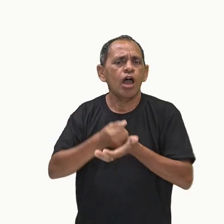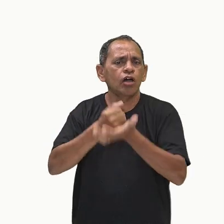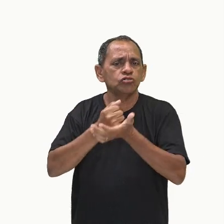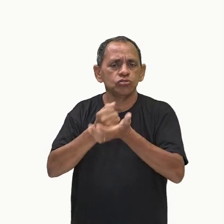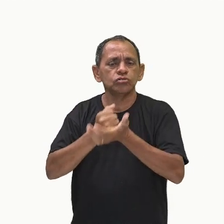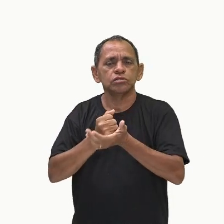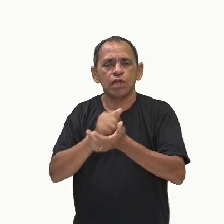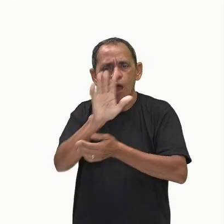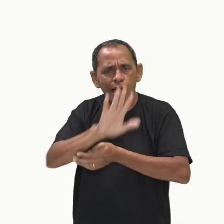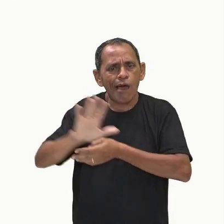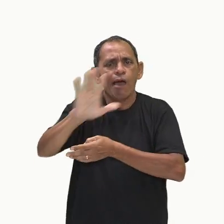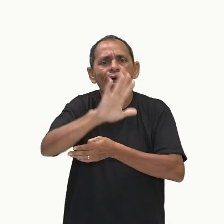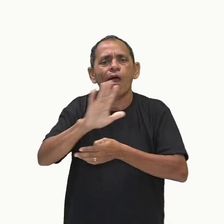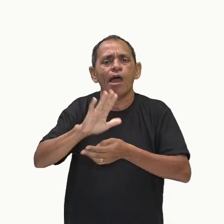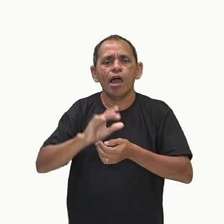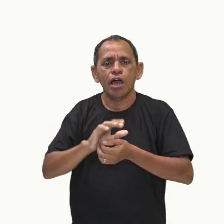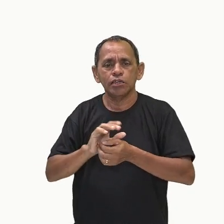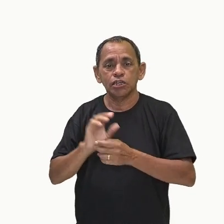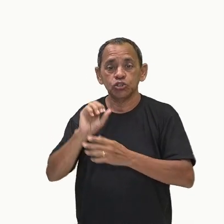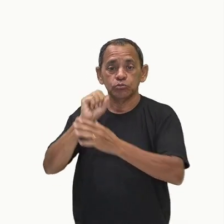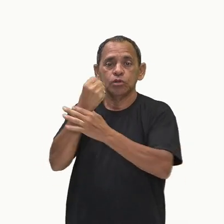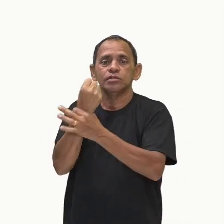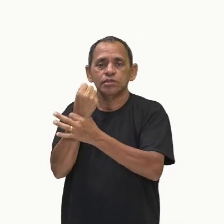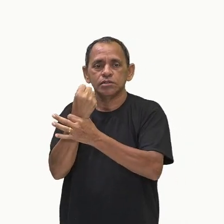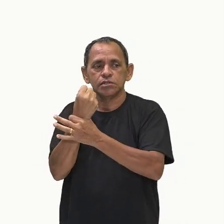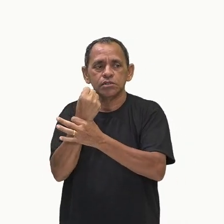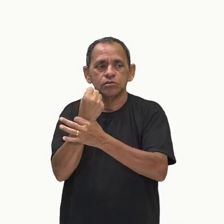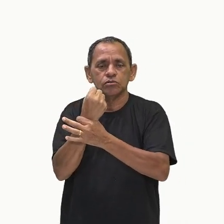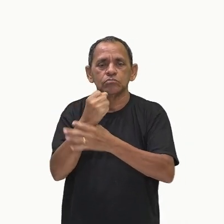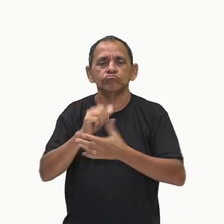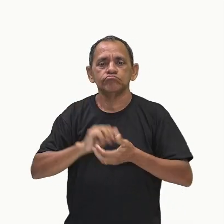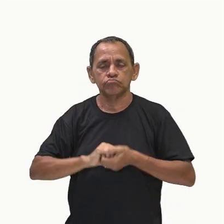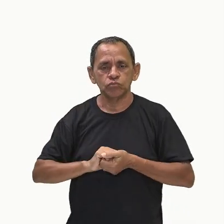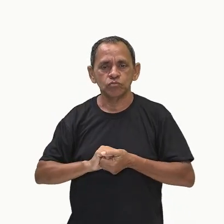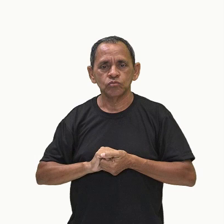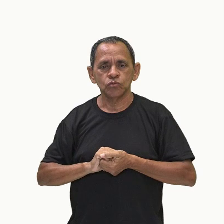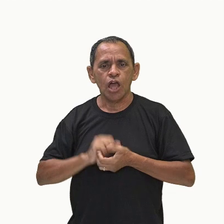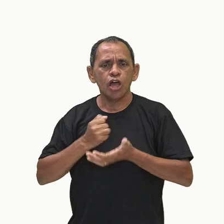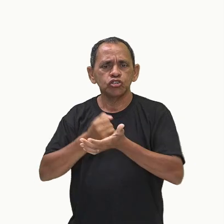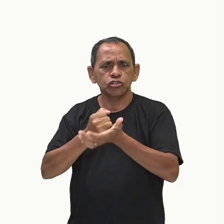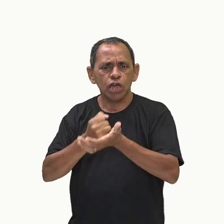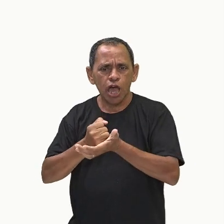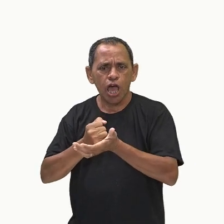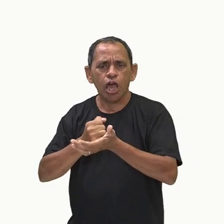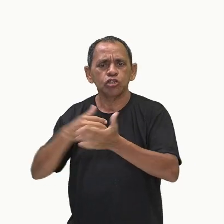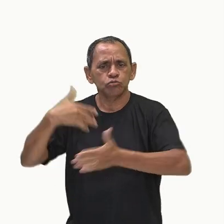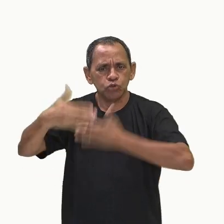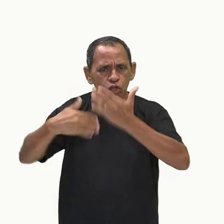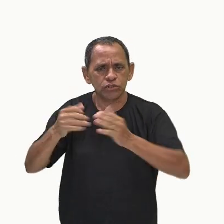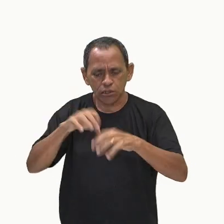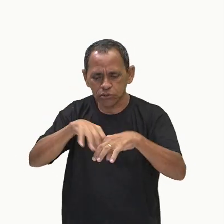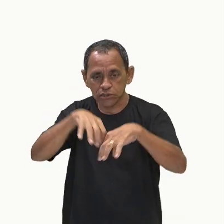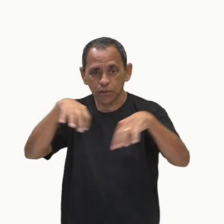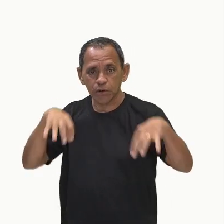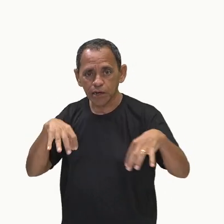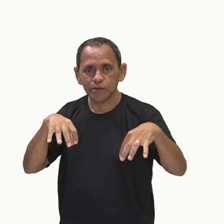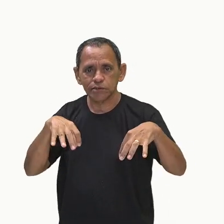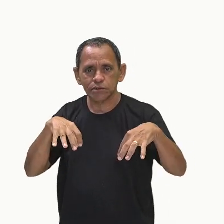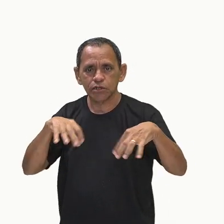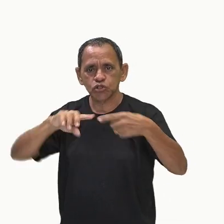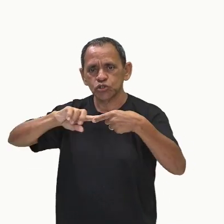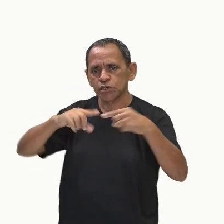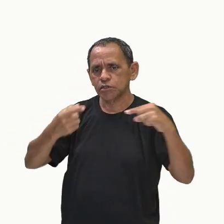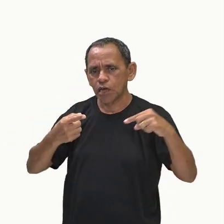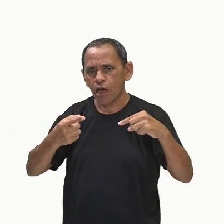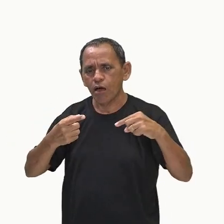DNA. Ela vai ajudar no processo de desvinculação do DNA, né? Vai desenrolar